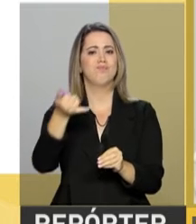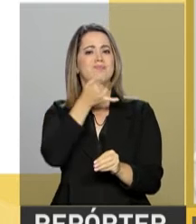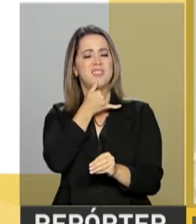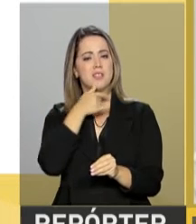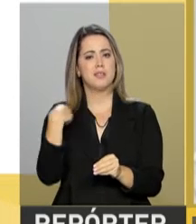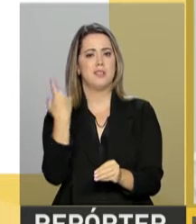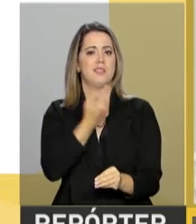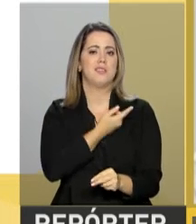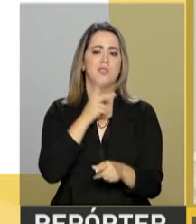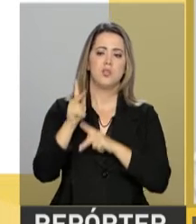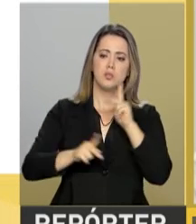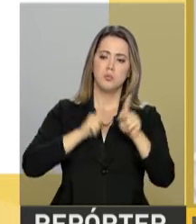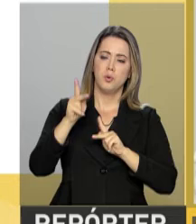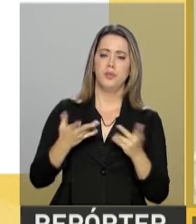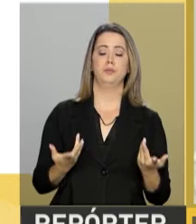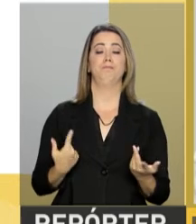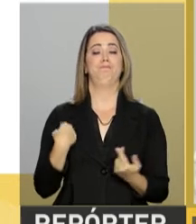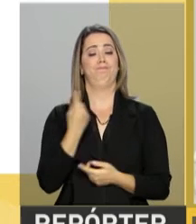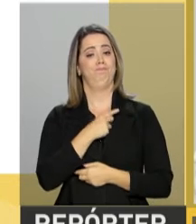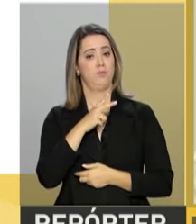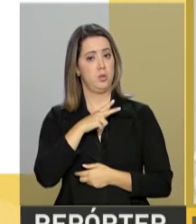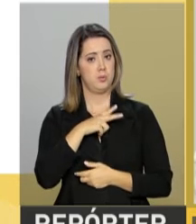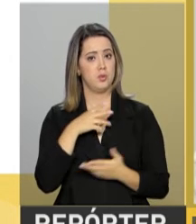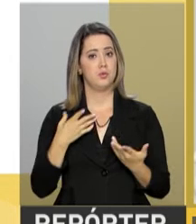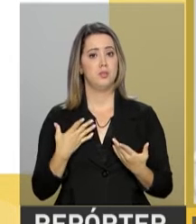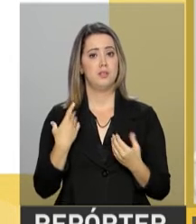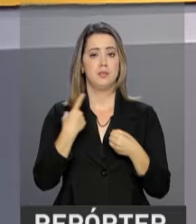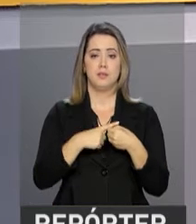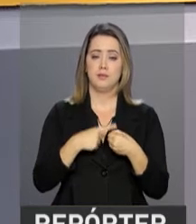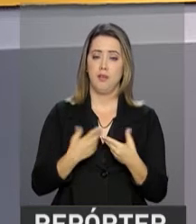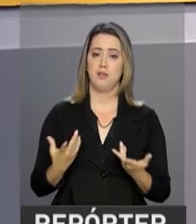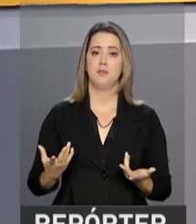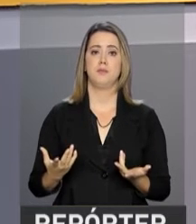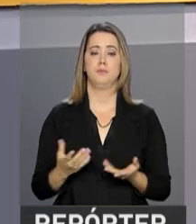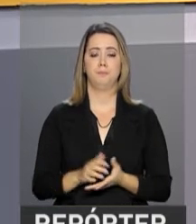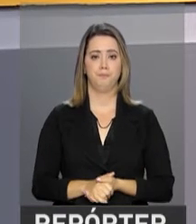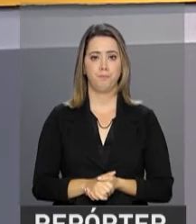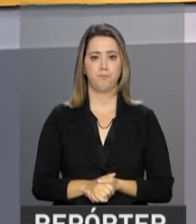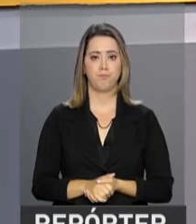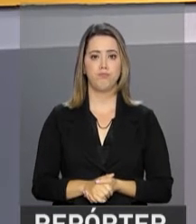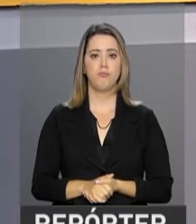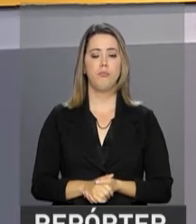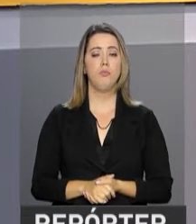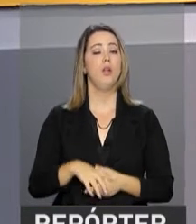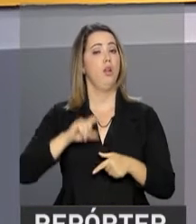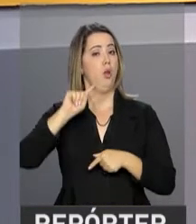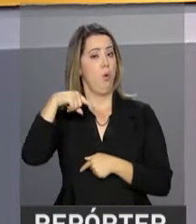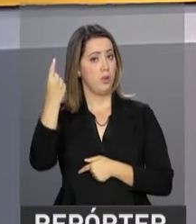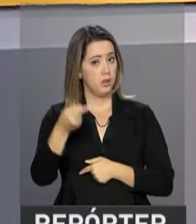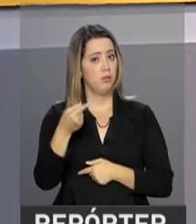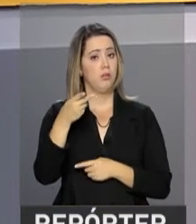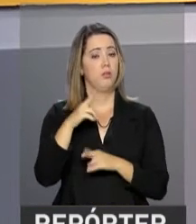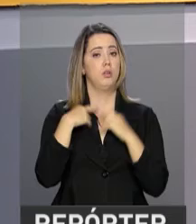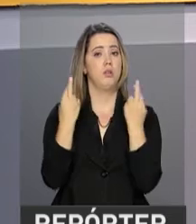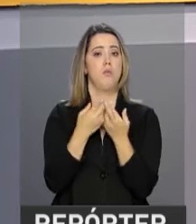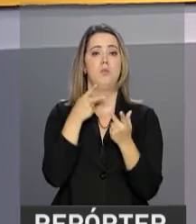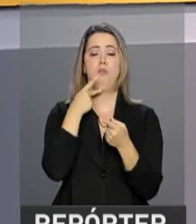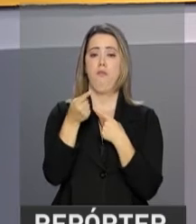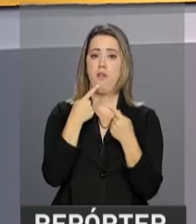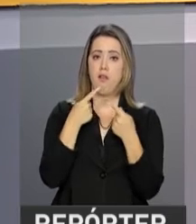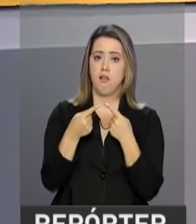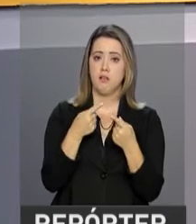aos nossos povos e nós particularmente as nossas grandes cidades a próxima reunião para discutir segurança nas fronteiras